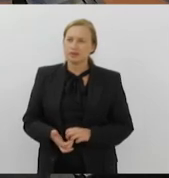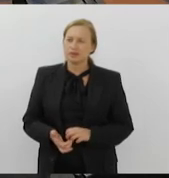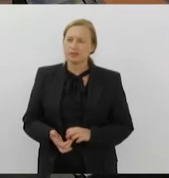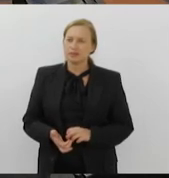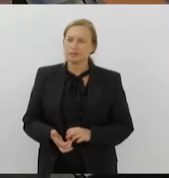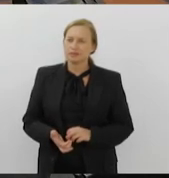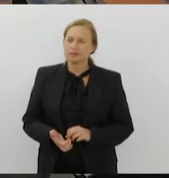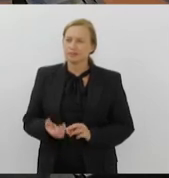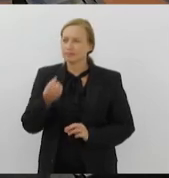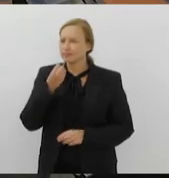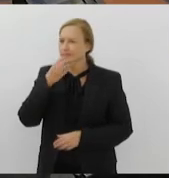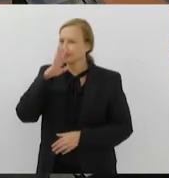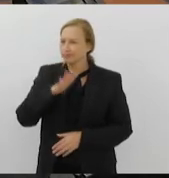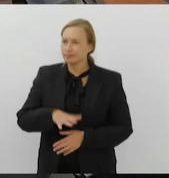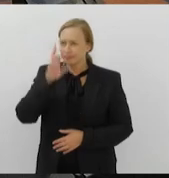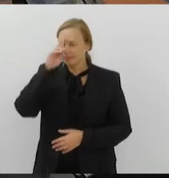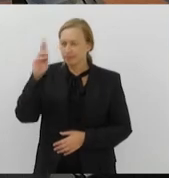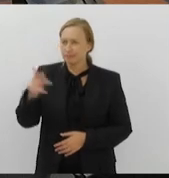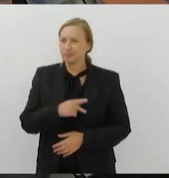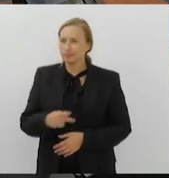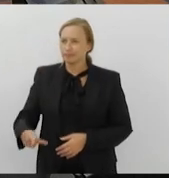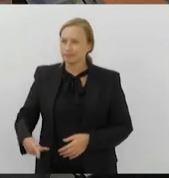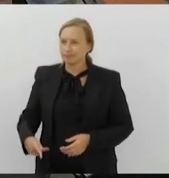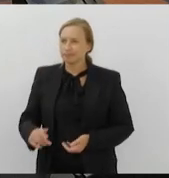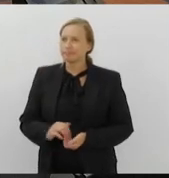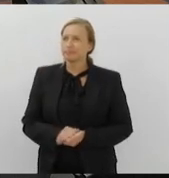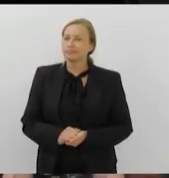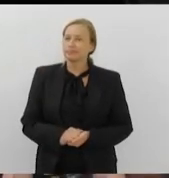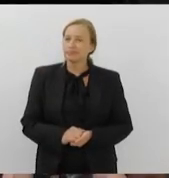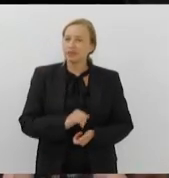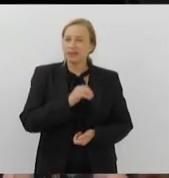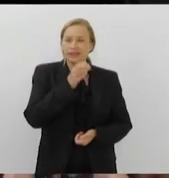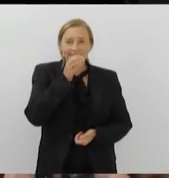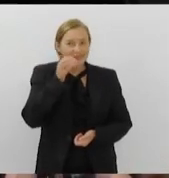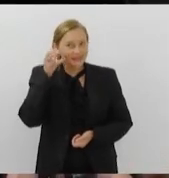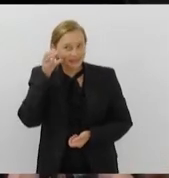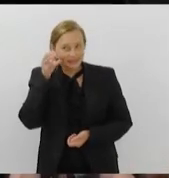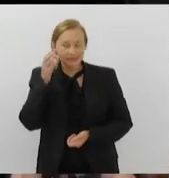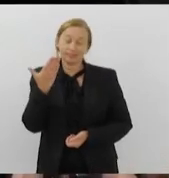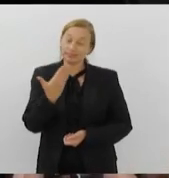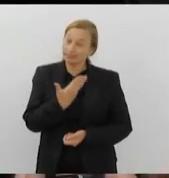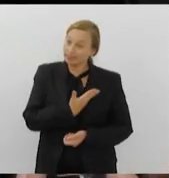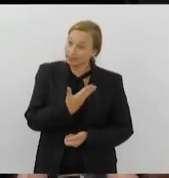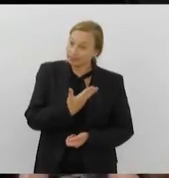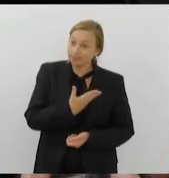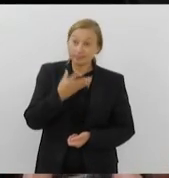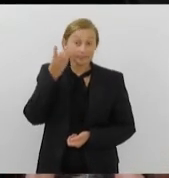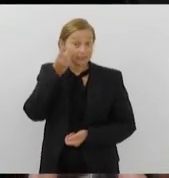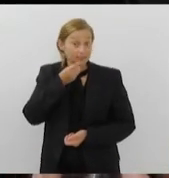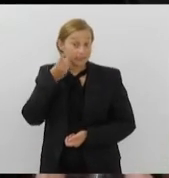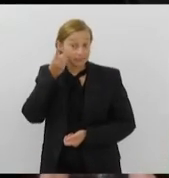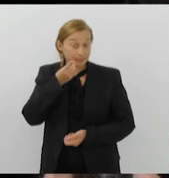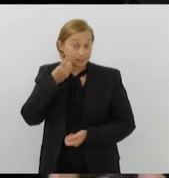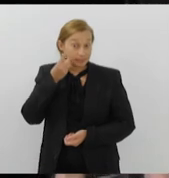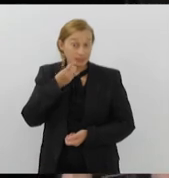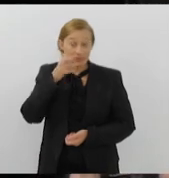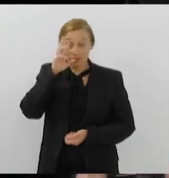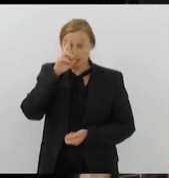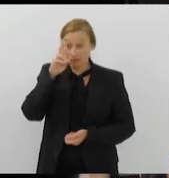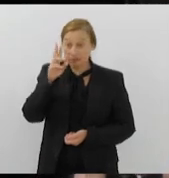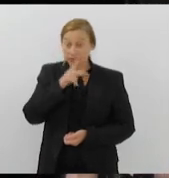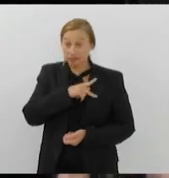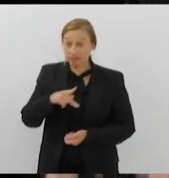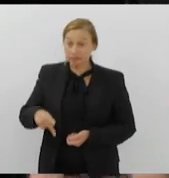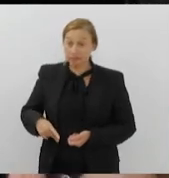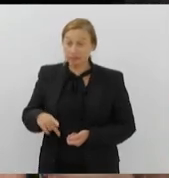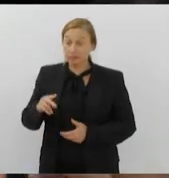Boa tarde, senhora presidente, Célia Jordão, nobres colegas deputados. Senhora presidente, eu venho nessa